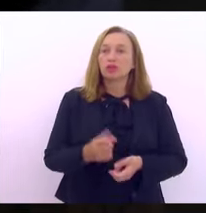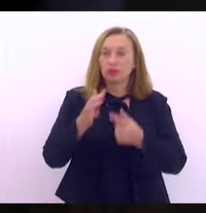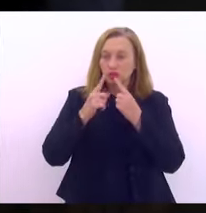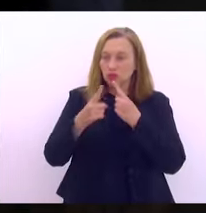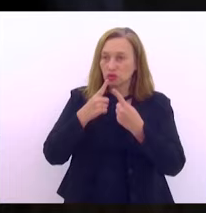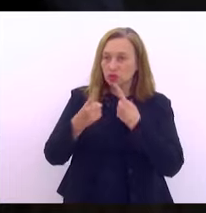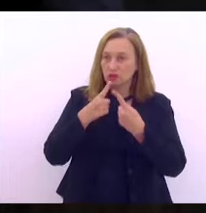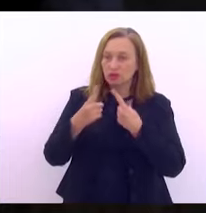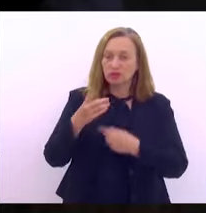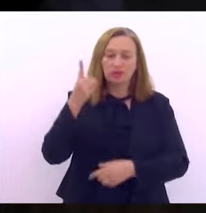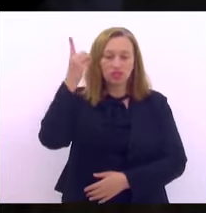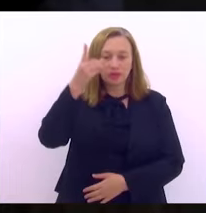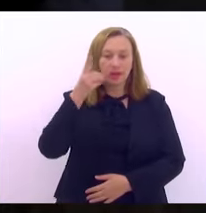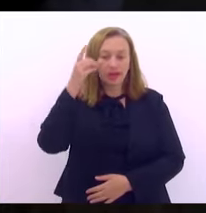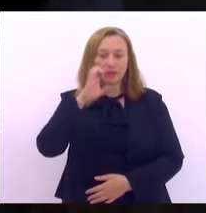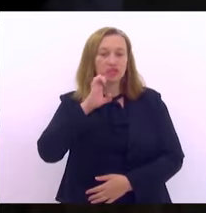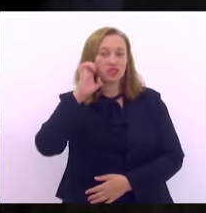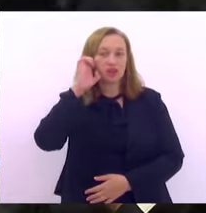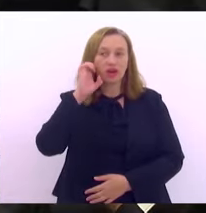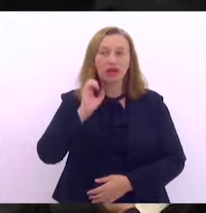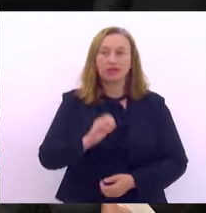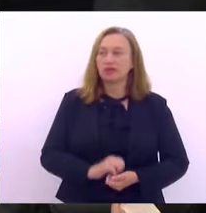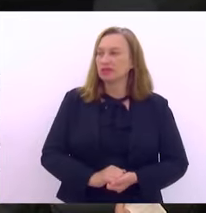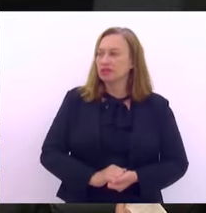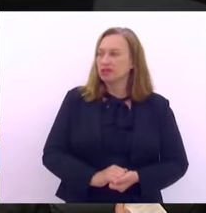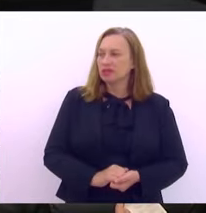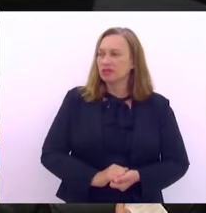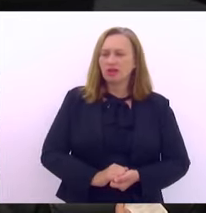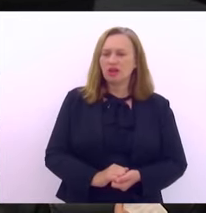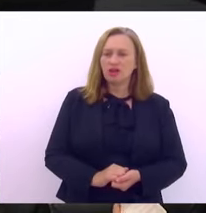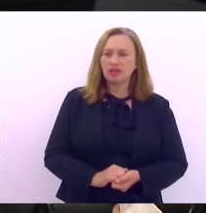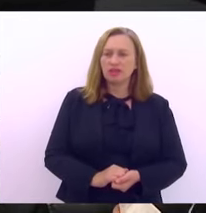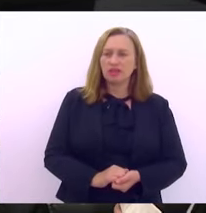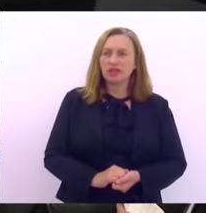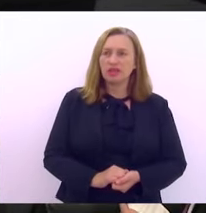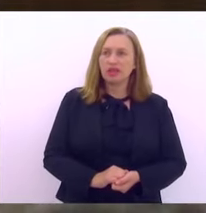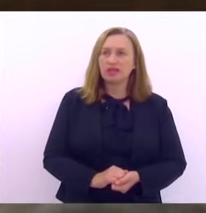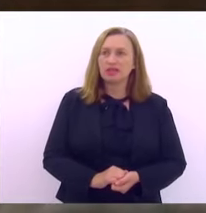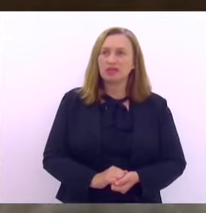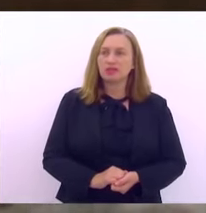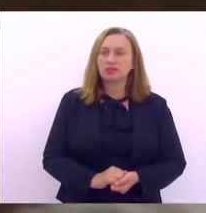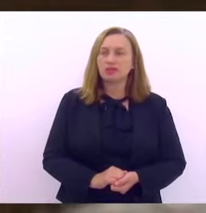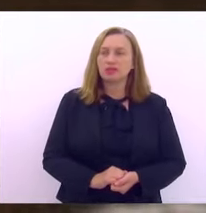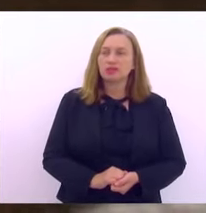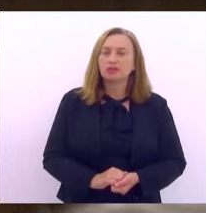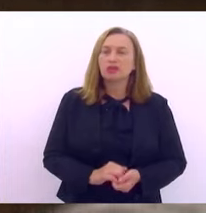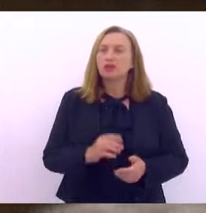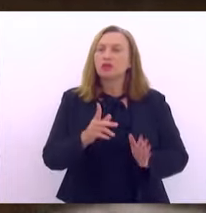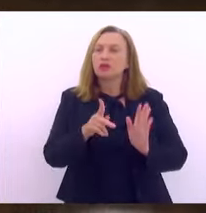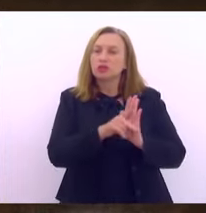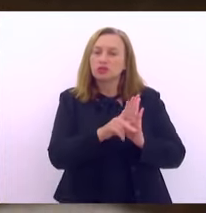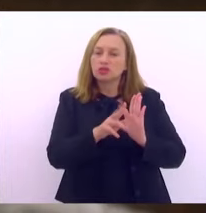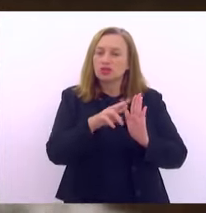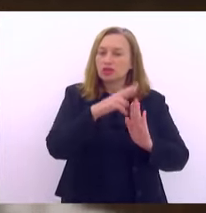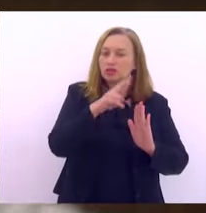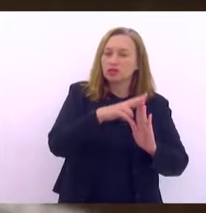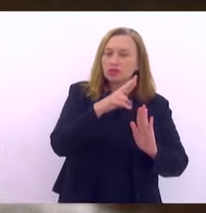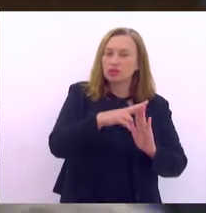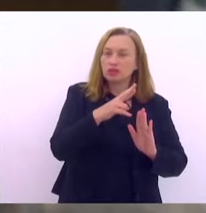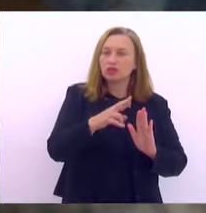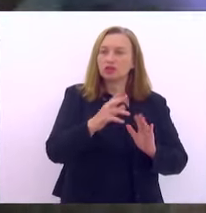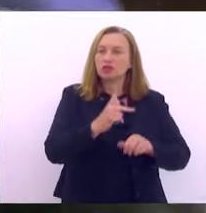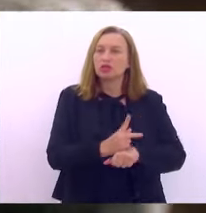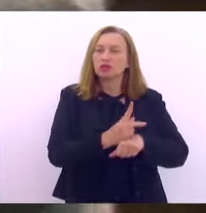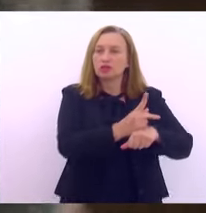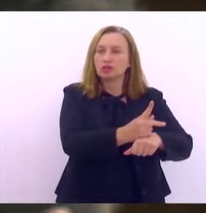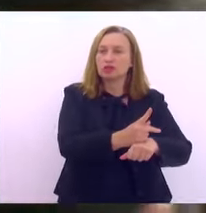Para discutir, deputada Érica Takimoto. Não, eu queria só dizer sobre a alegria de ver esse projeto aqui de resolução que concede o título de cidadão do